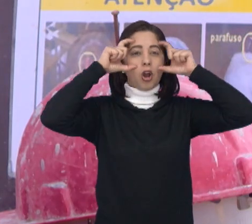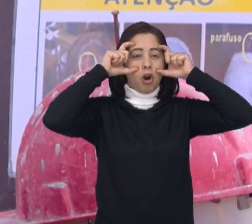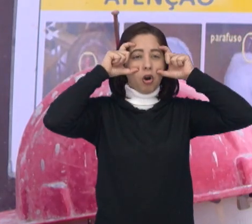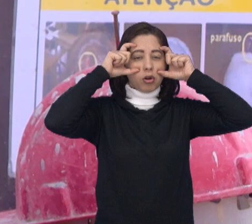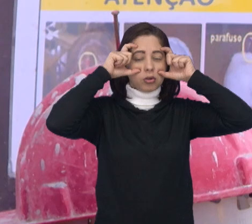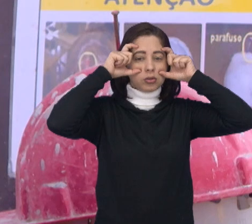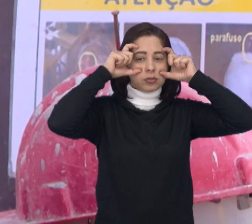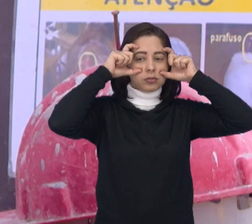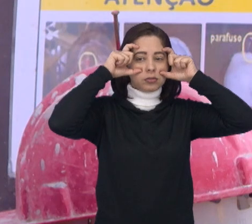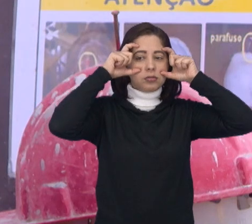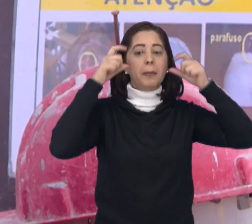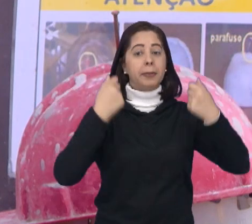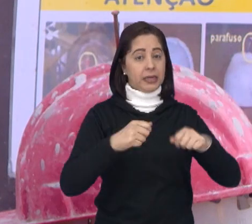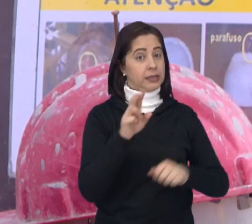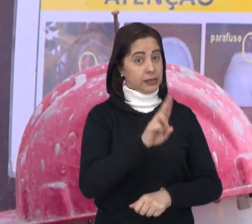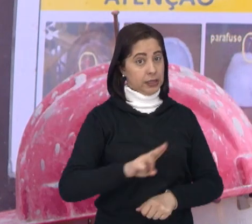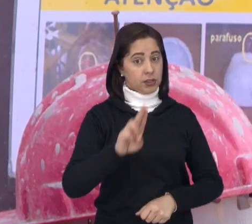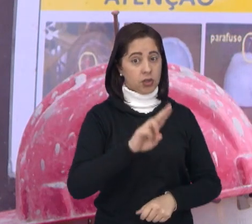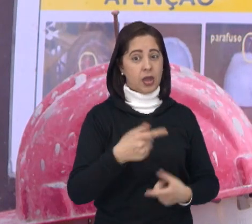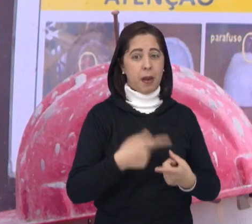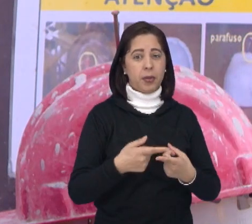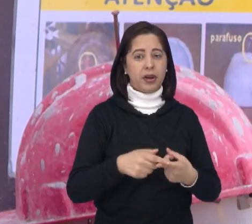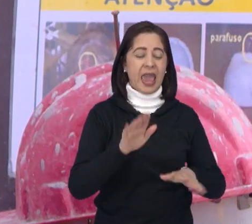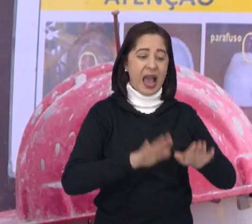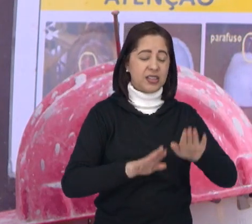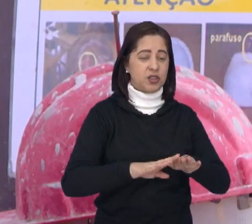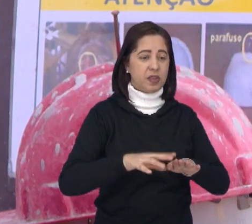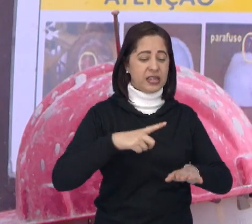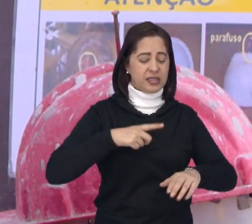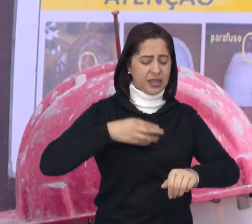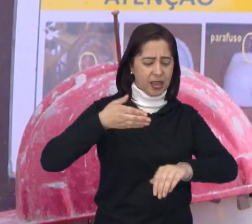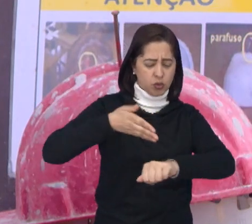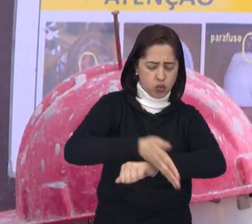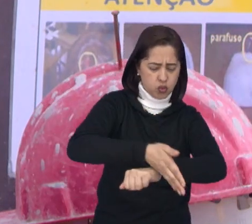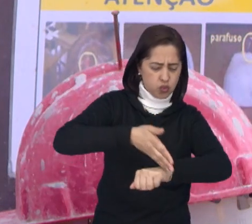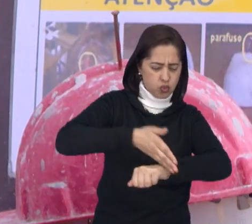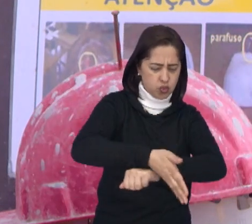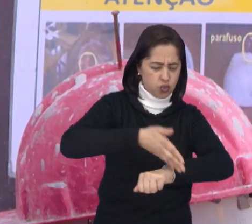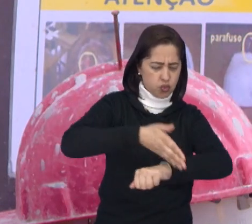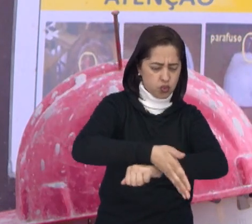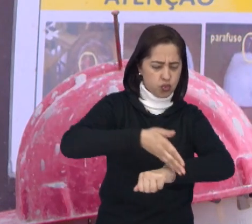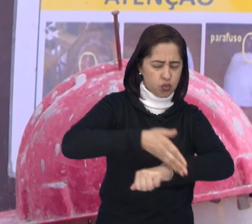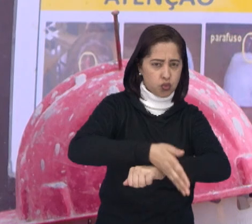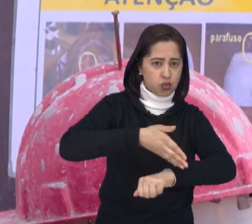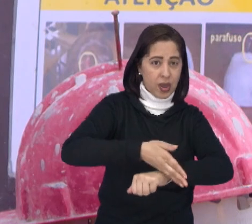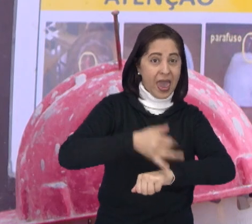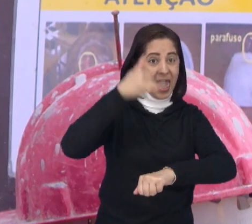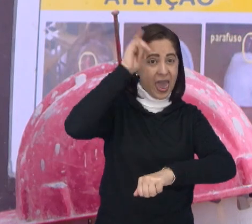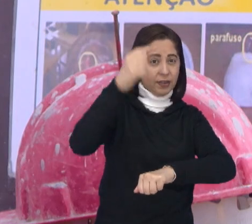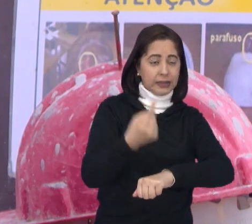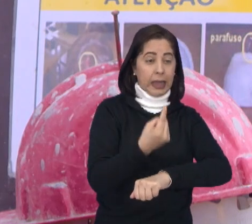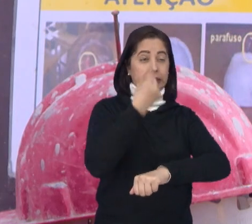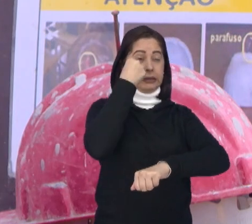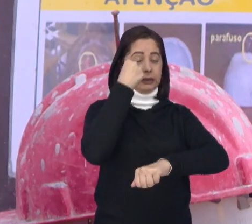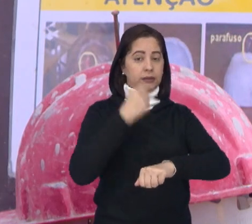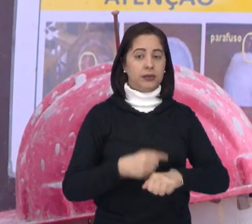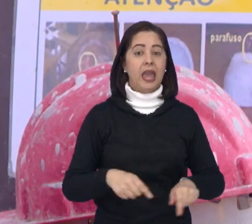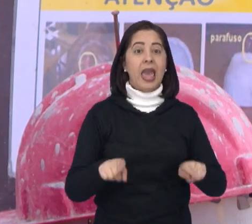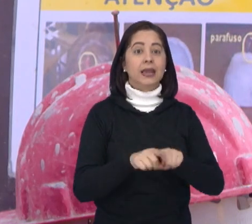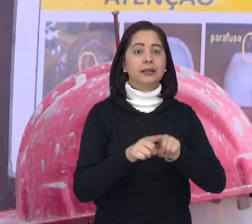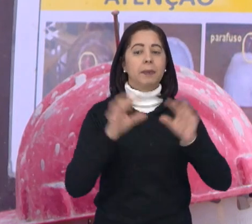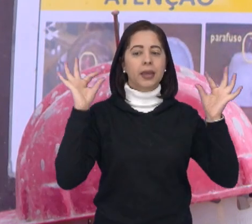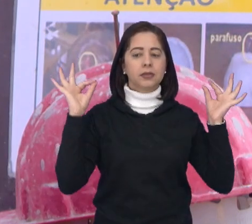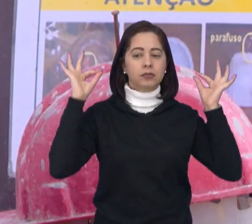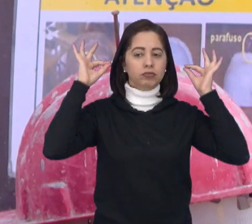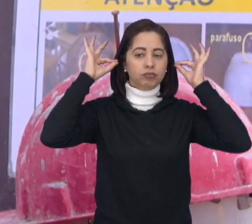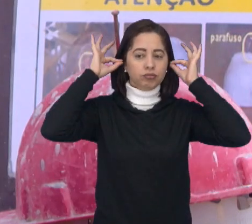materiais, quando ele está utilizando um material que possa estar cortando ou martelando, o protetor auditivo, quando ele está utilizando alguma